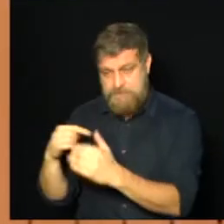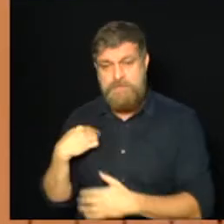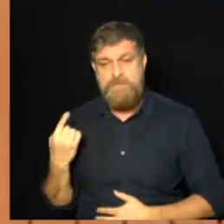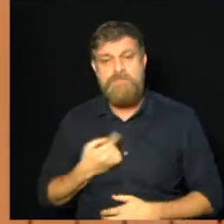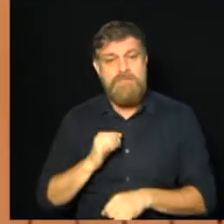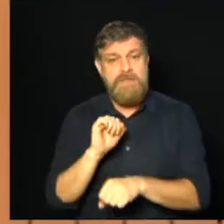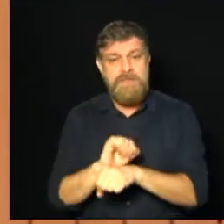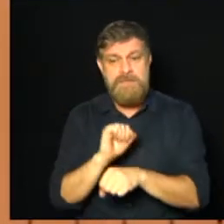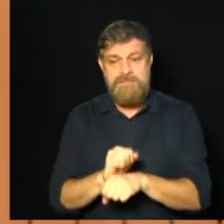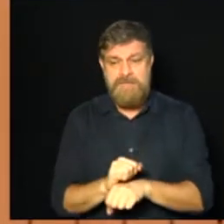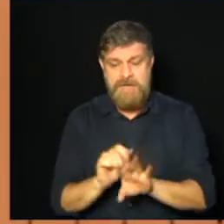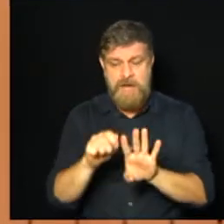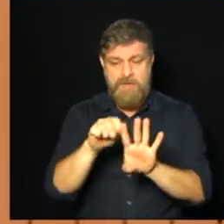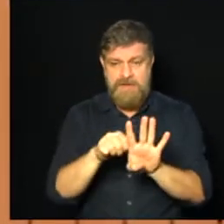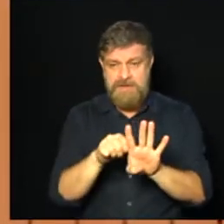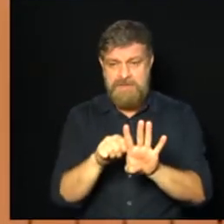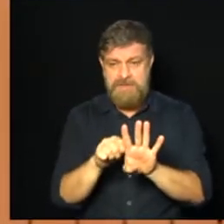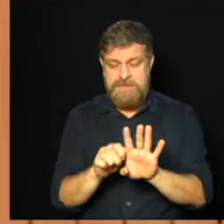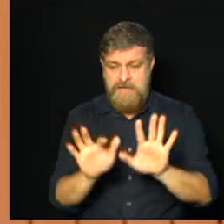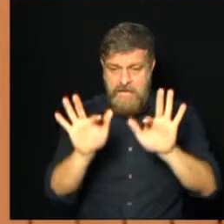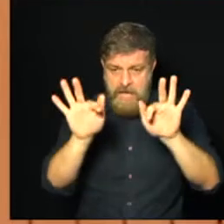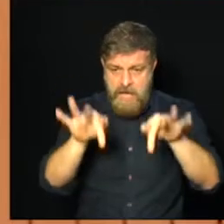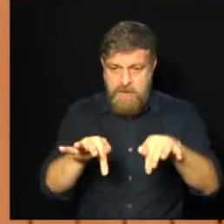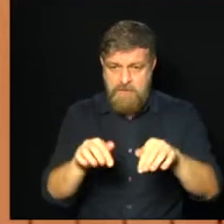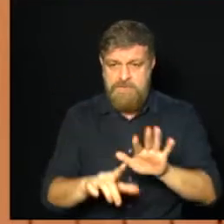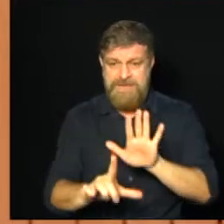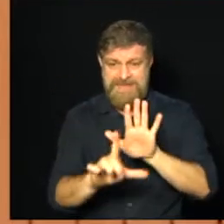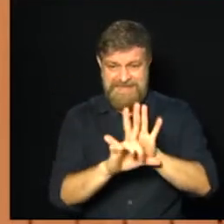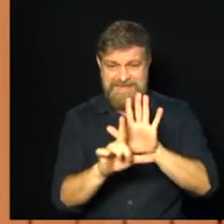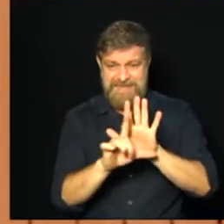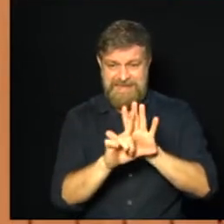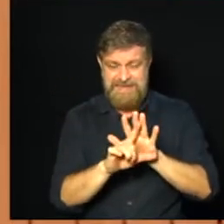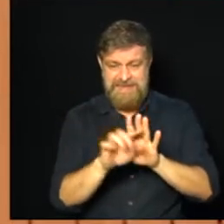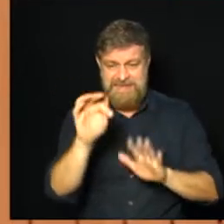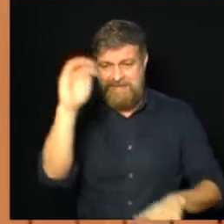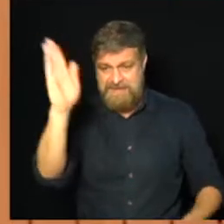aguarde 4 meses até o fim da validade